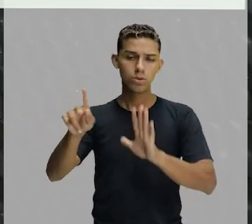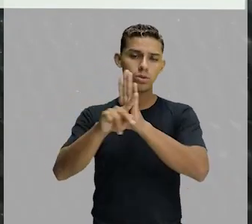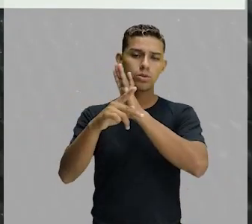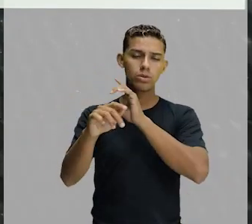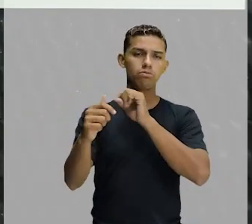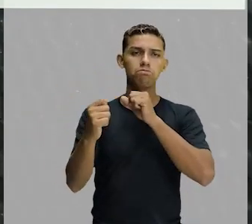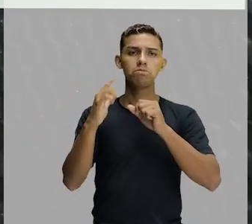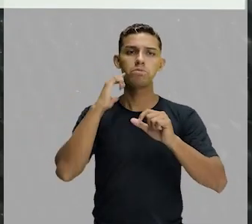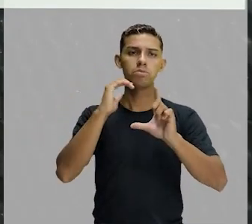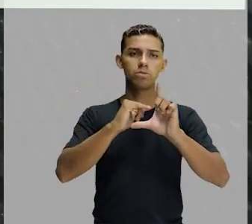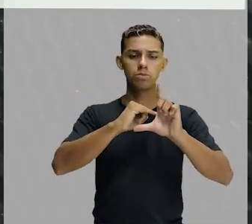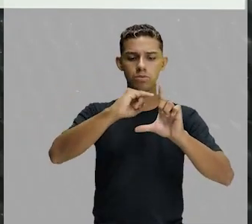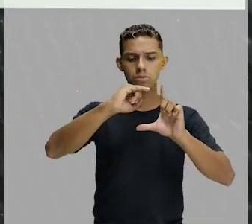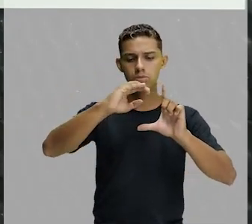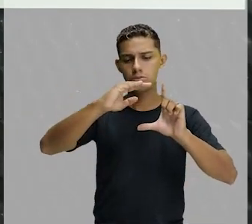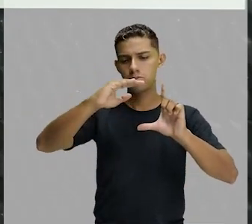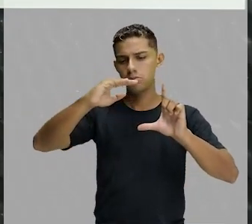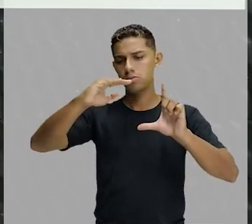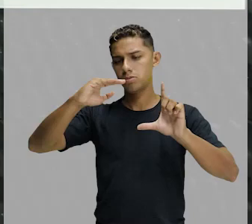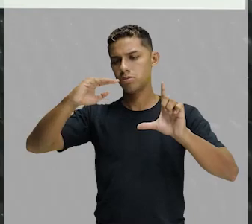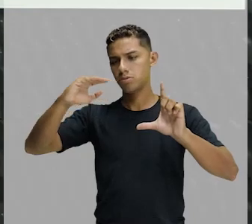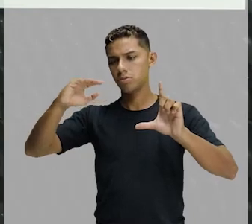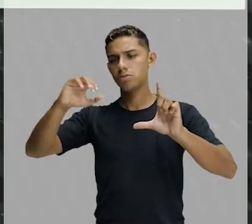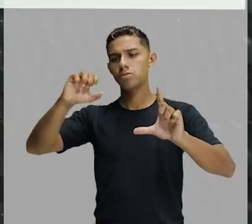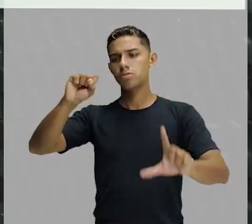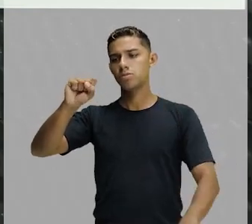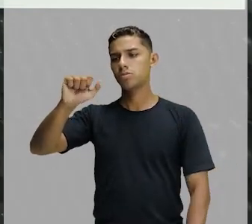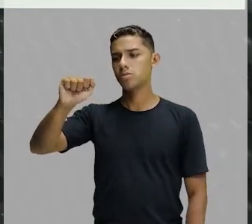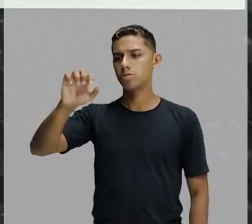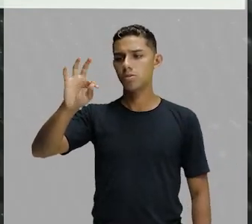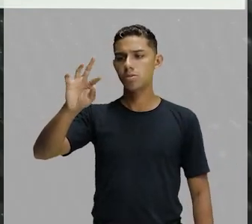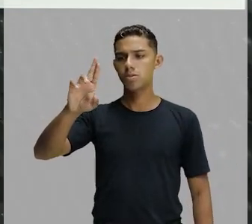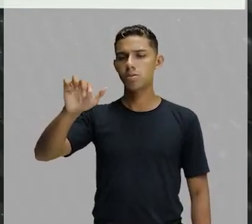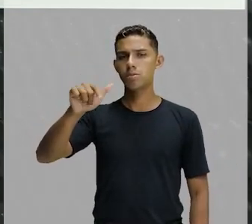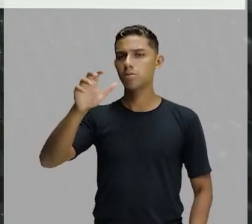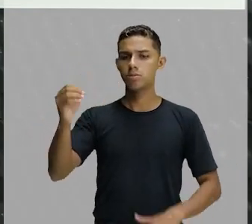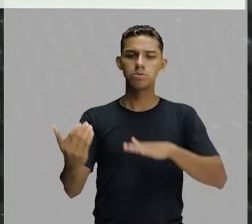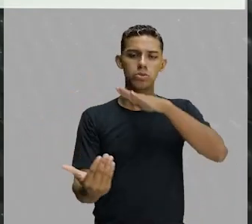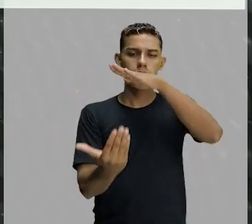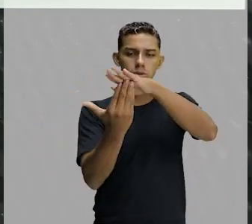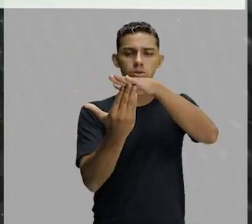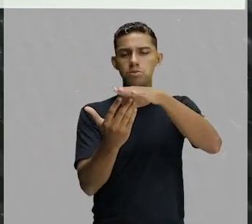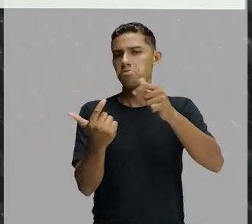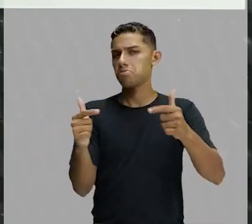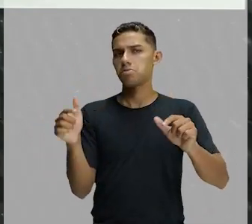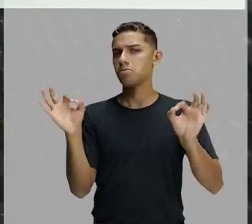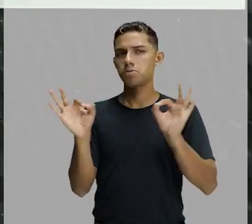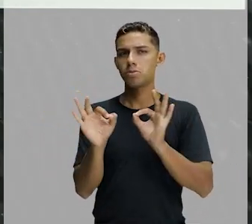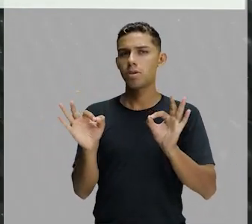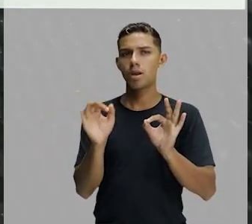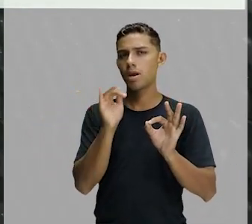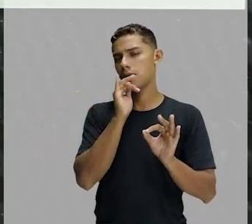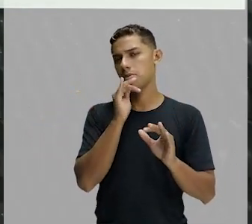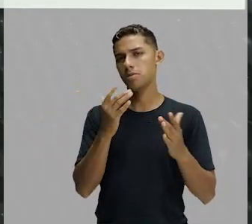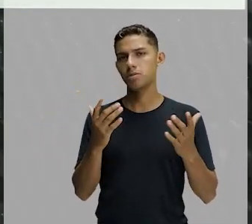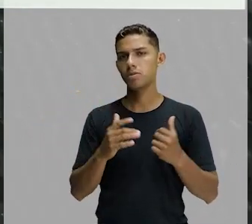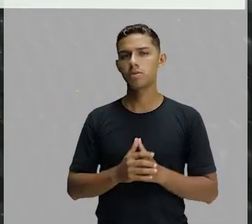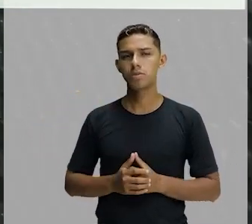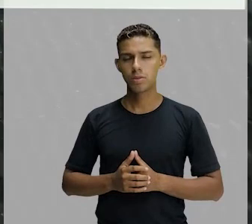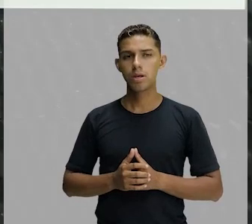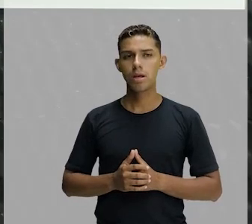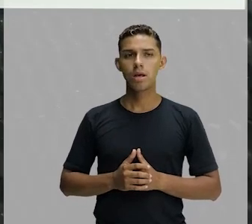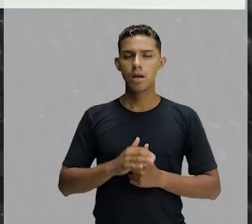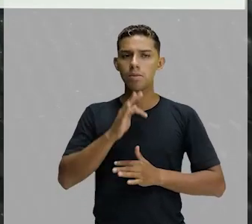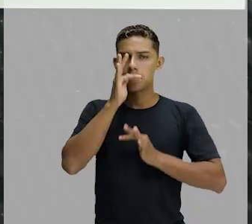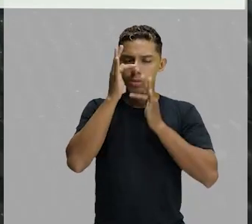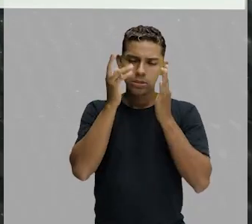determinado ponto. E aí você vai chegar num ponto de saturação luminoso, que não vai adiantar você aumentar a quantidade de luminosidade, a planta